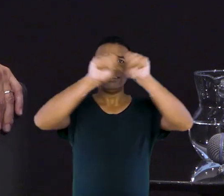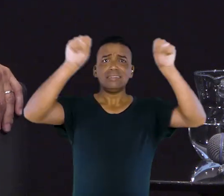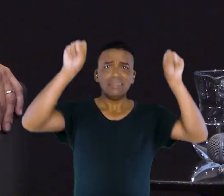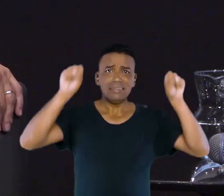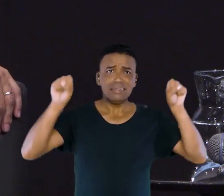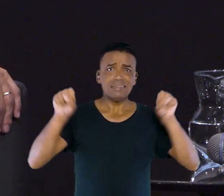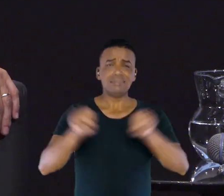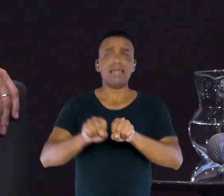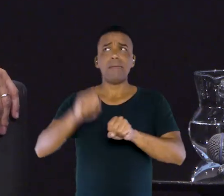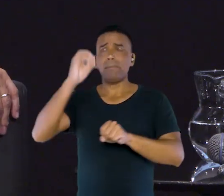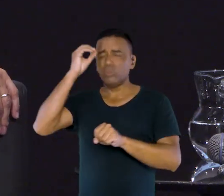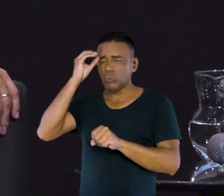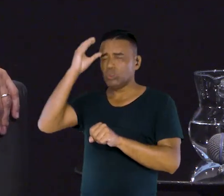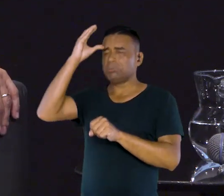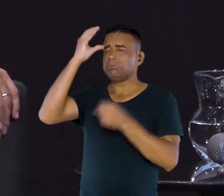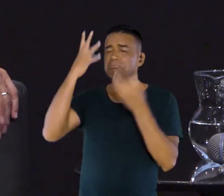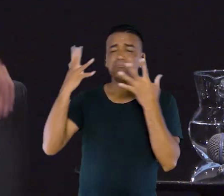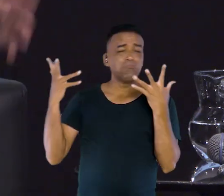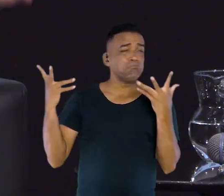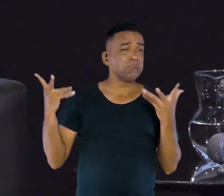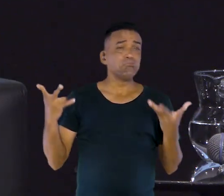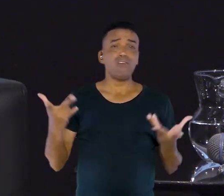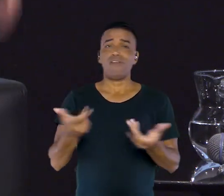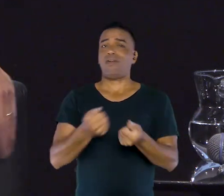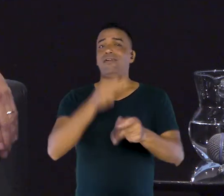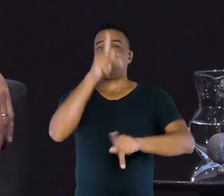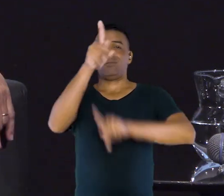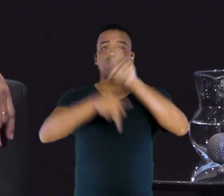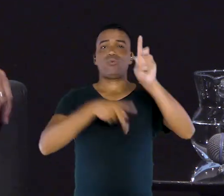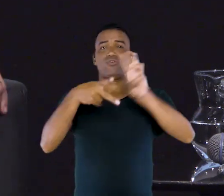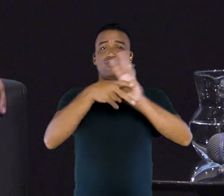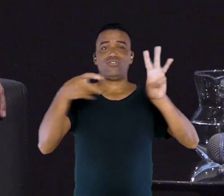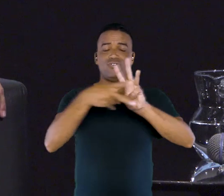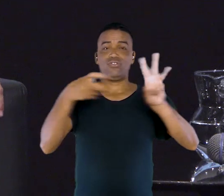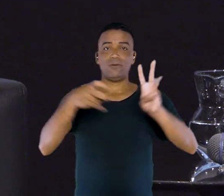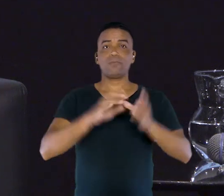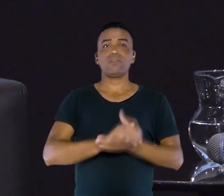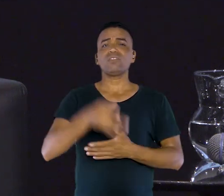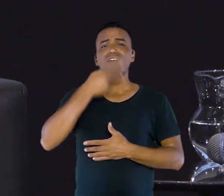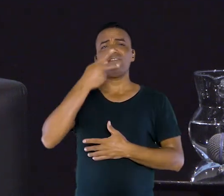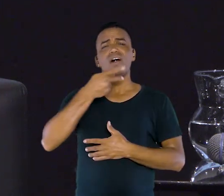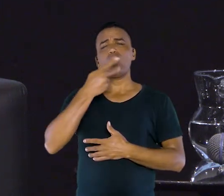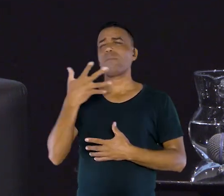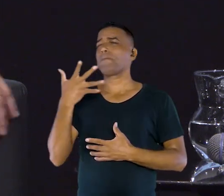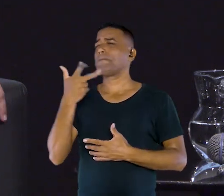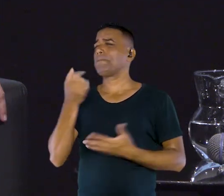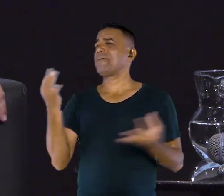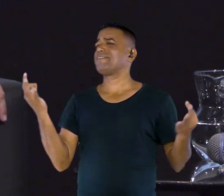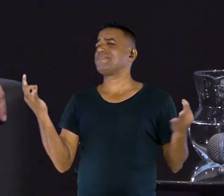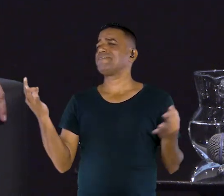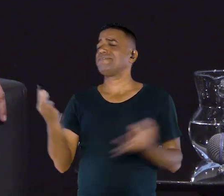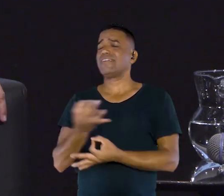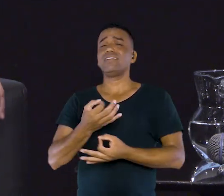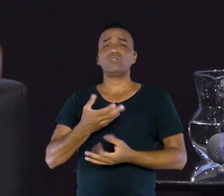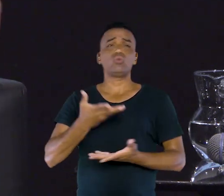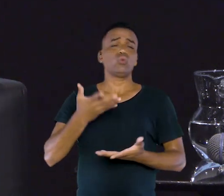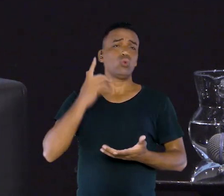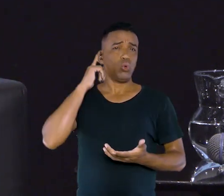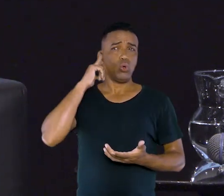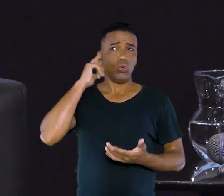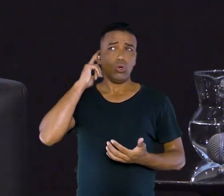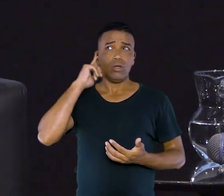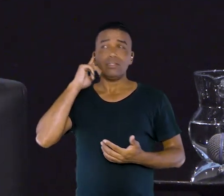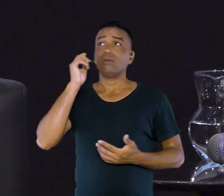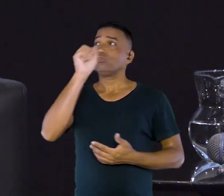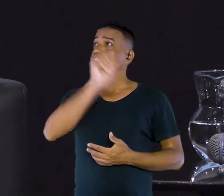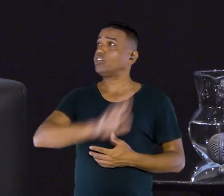sistemas de conhecimento muito sofisticados. E você falou uma coisa fantástica, Fran, que eu acho que ilustra bem o que eu queria falar aqui, essa ideia